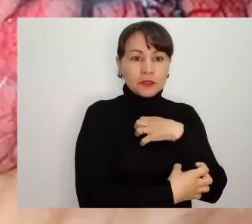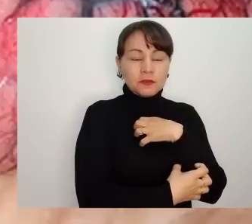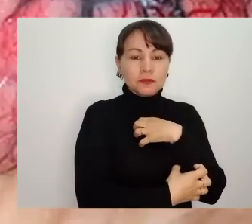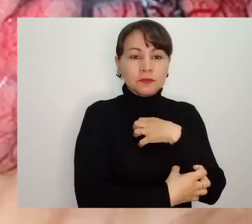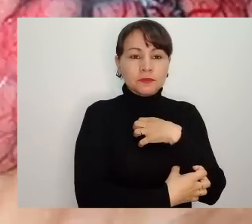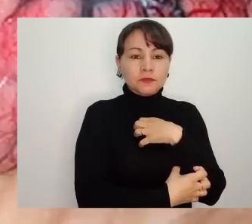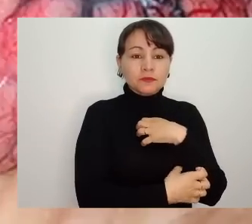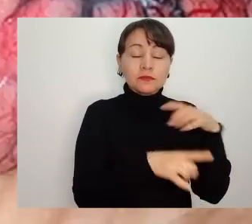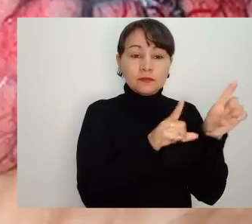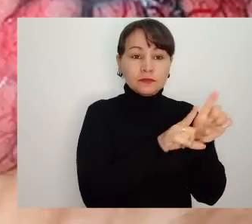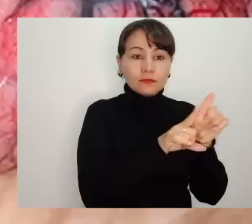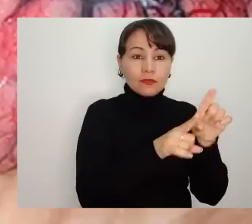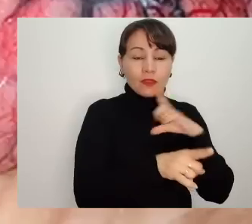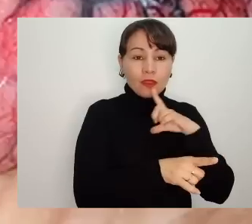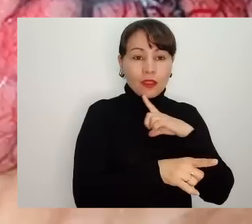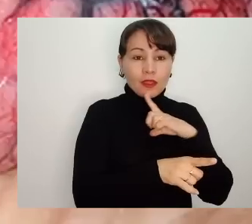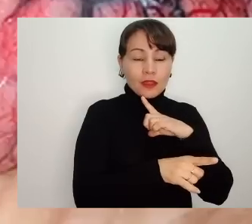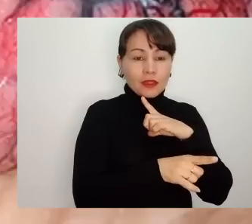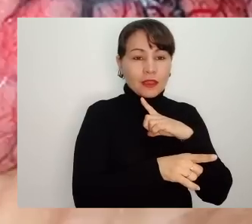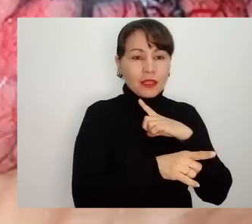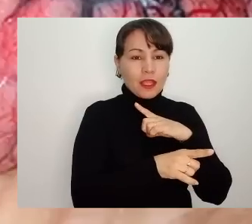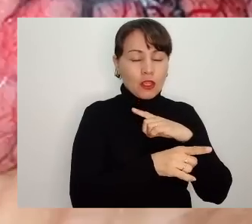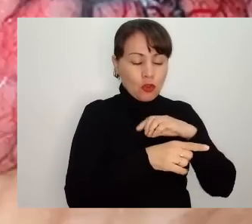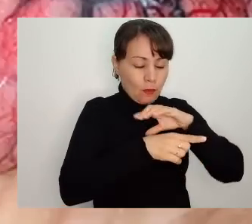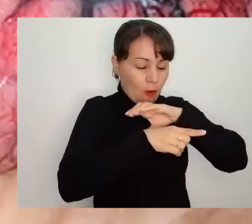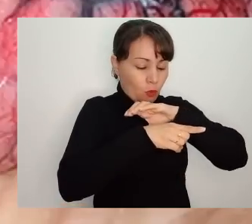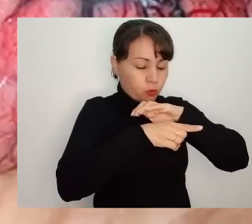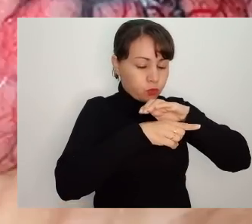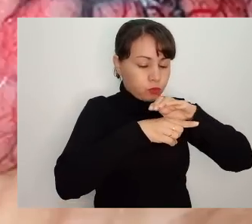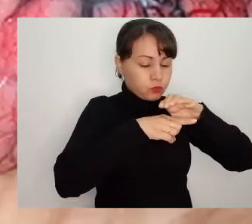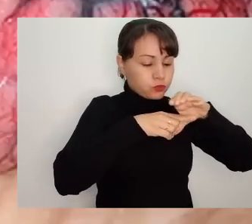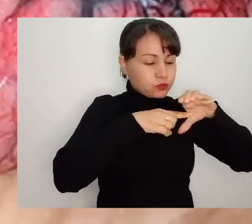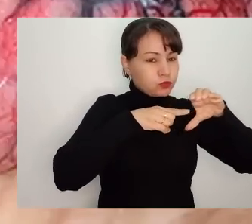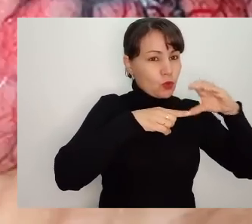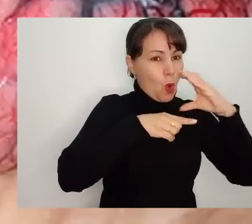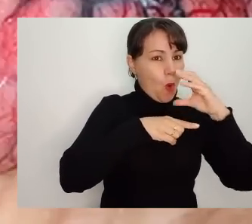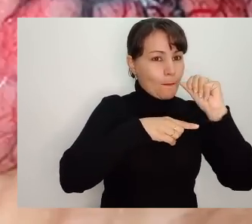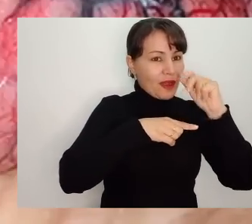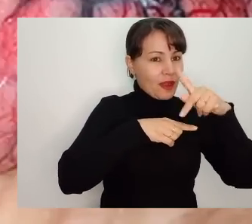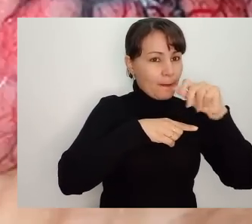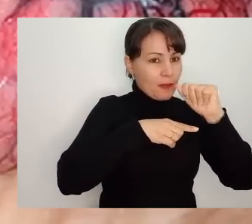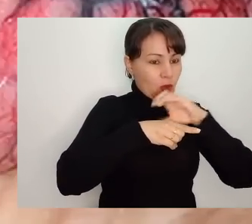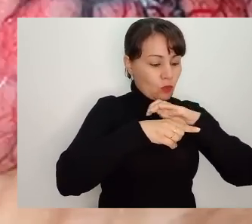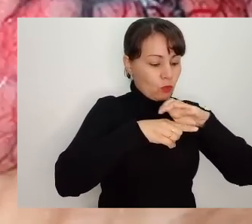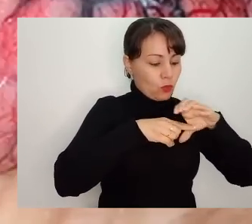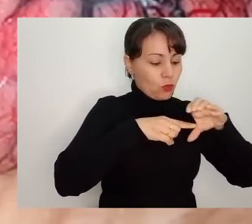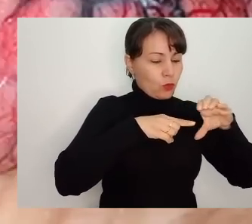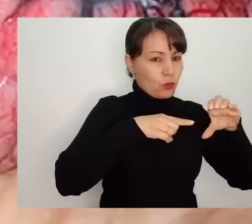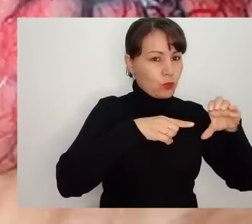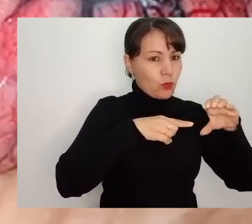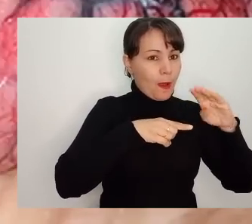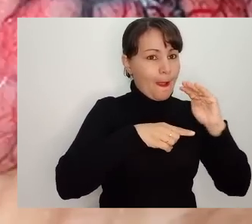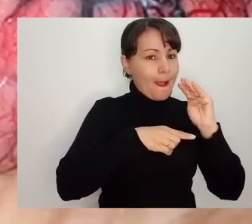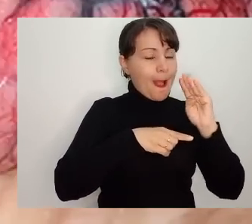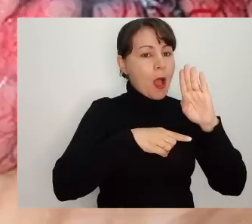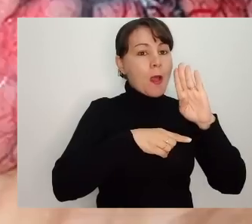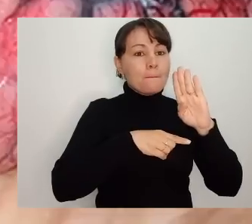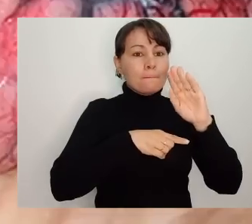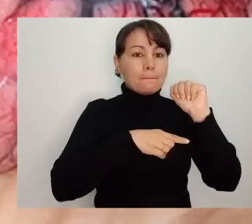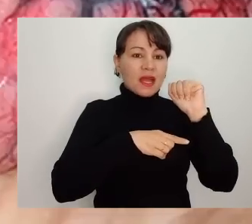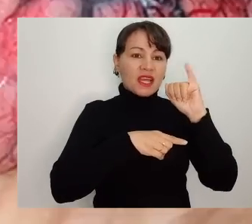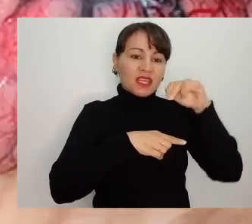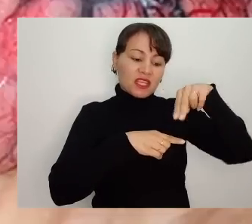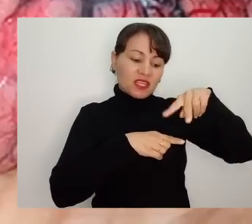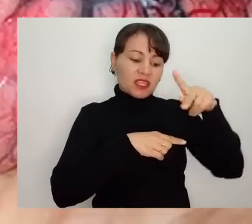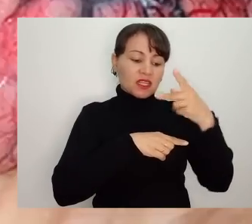forma ele também tem uma bainha que reveste o axônio. E essa bainha nós chamamos de bainha de